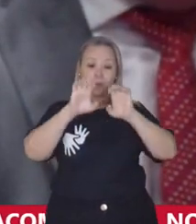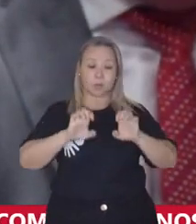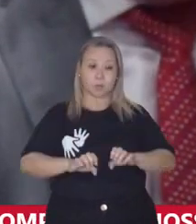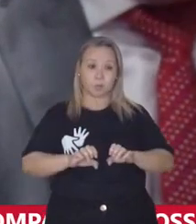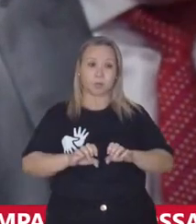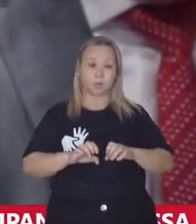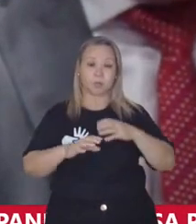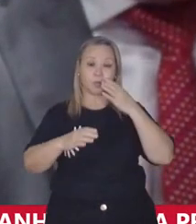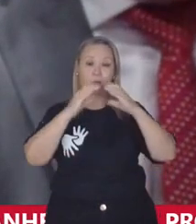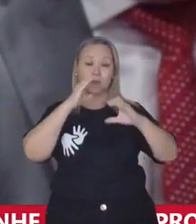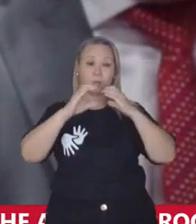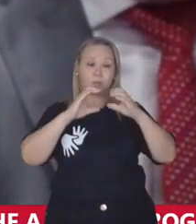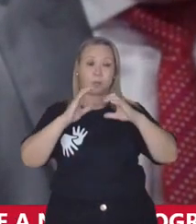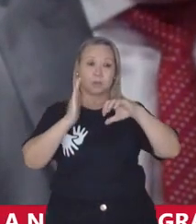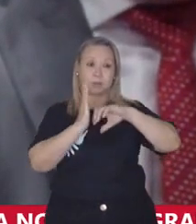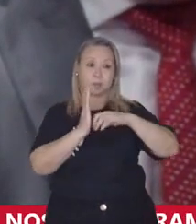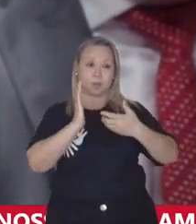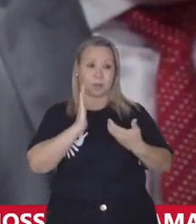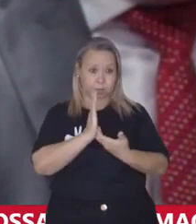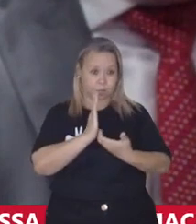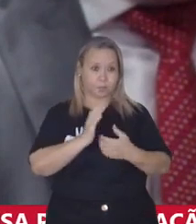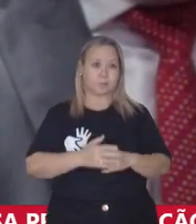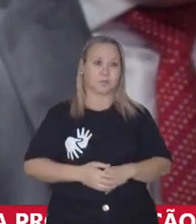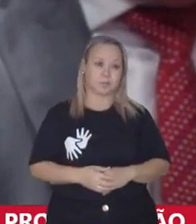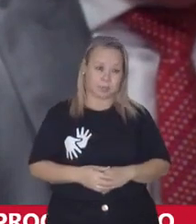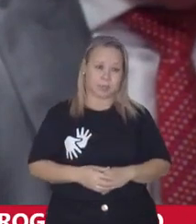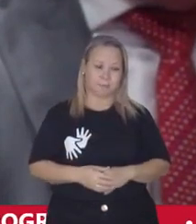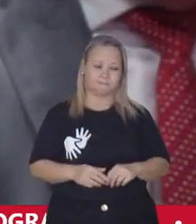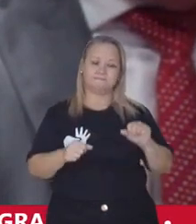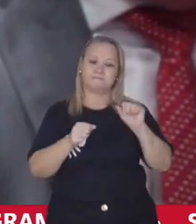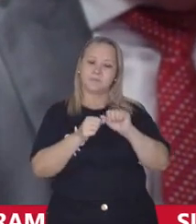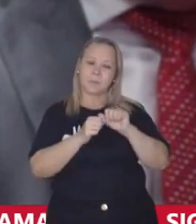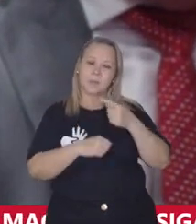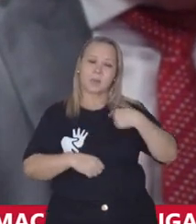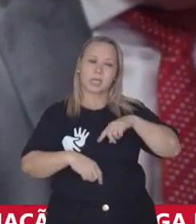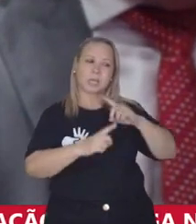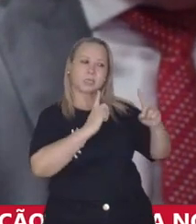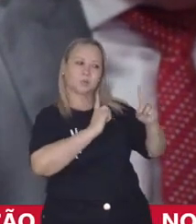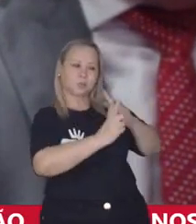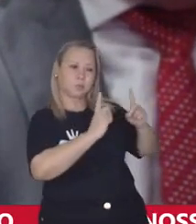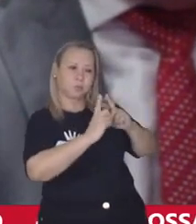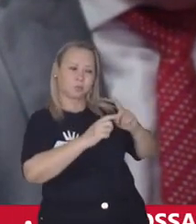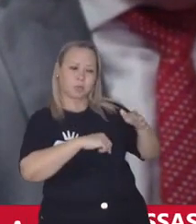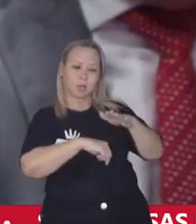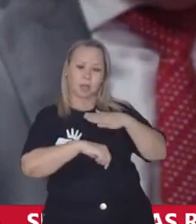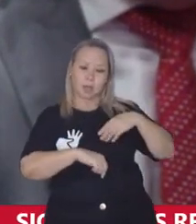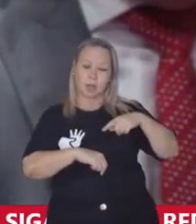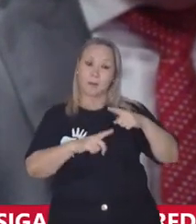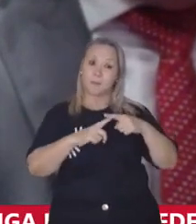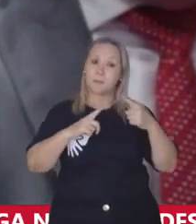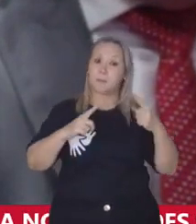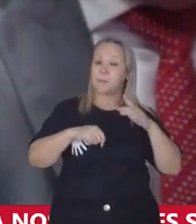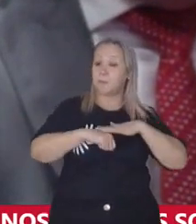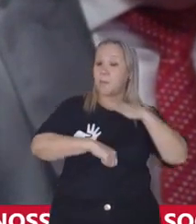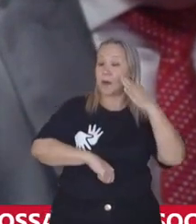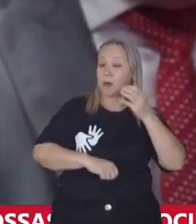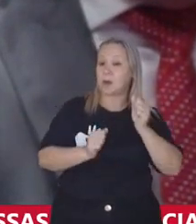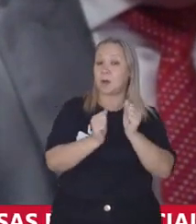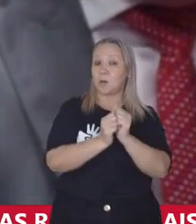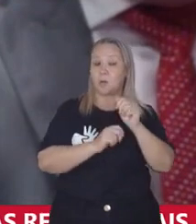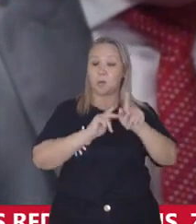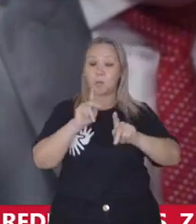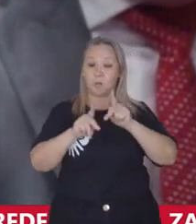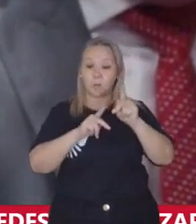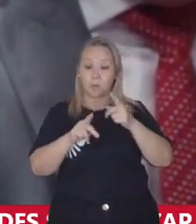do Senado Federal. Isso faz a gente dialogar mais com o nosso povo, com a nossa gente,